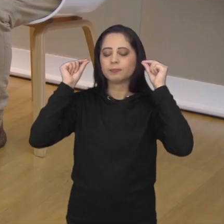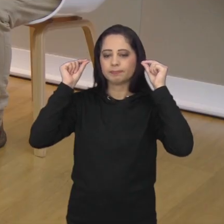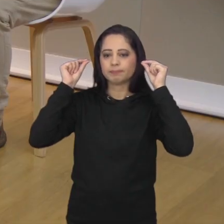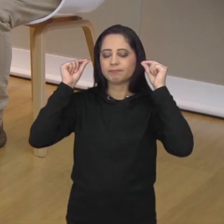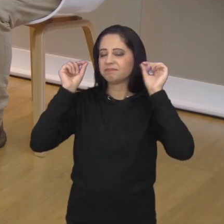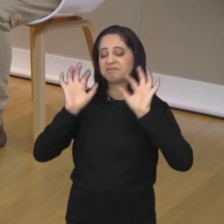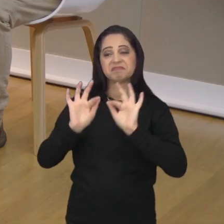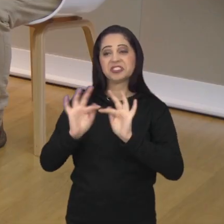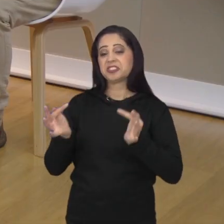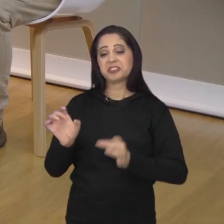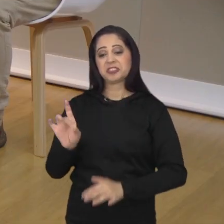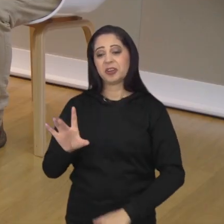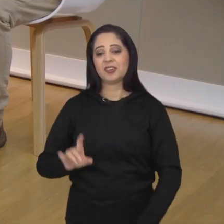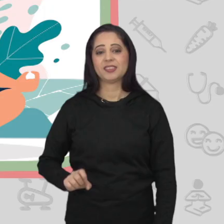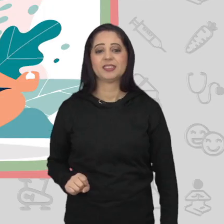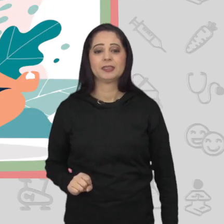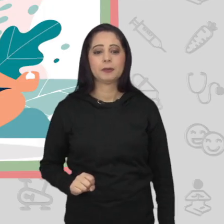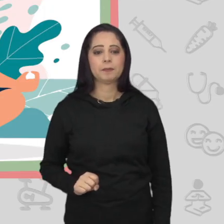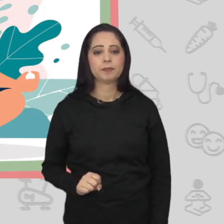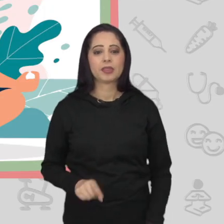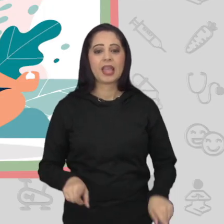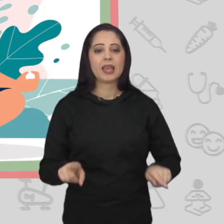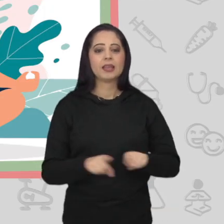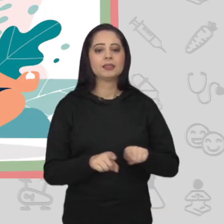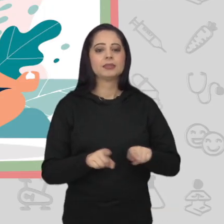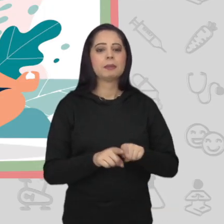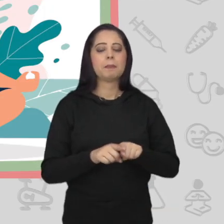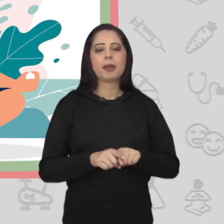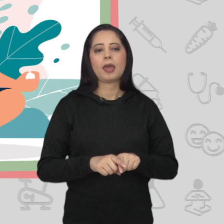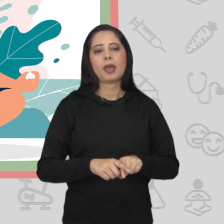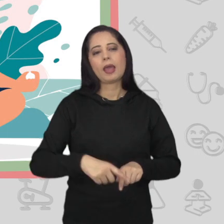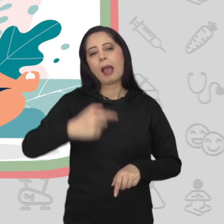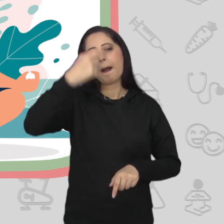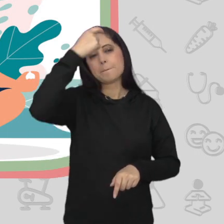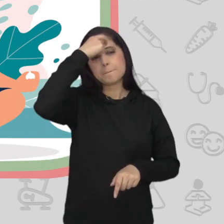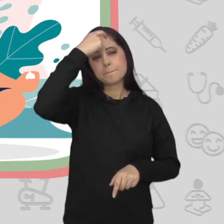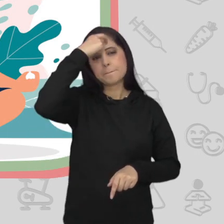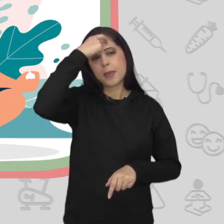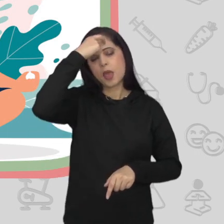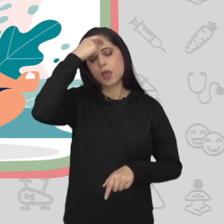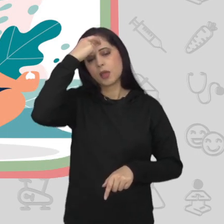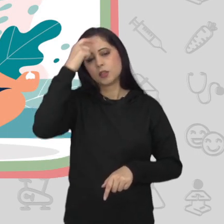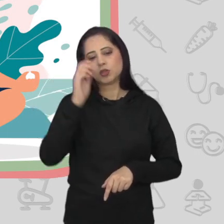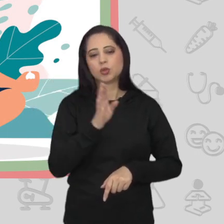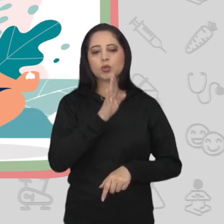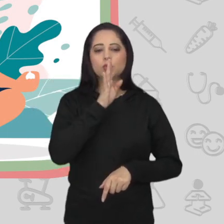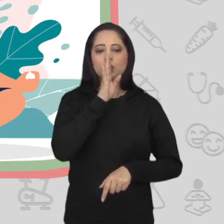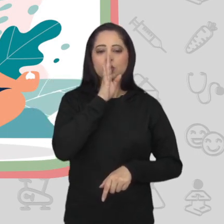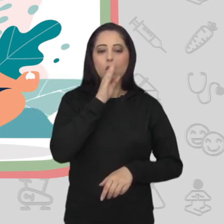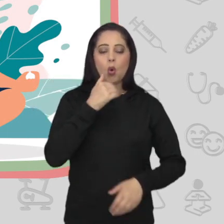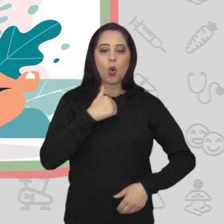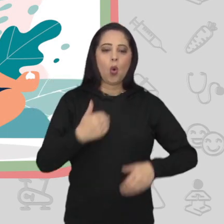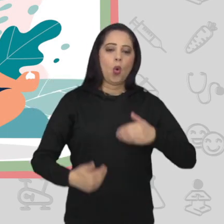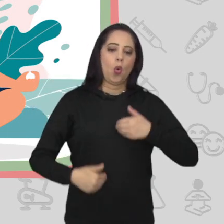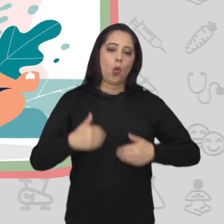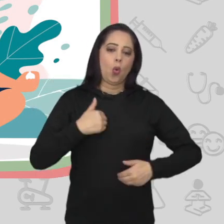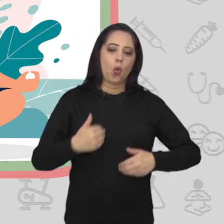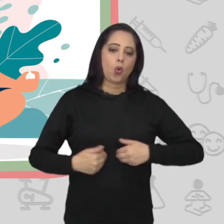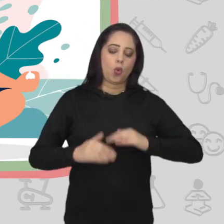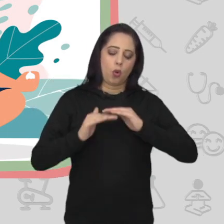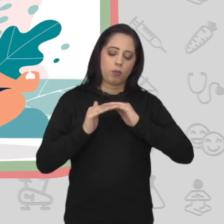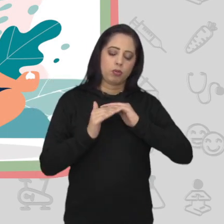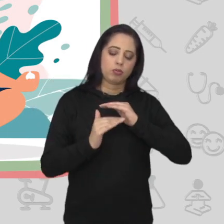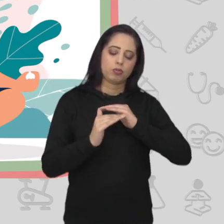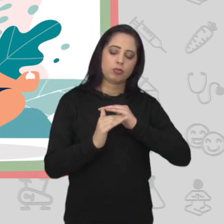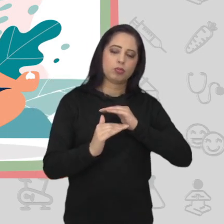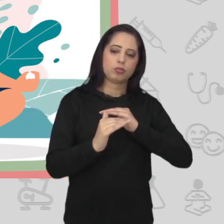É isso. Ótimo. Quietude física e mental, que nós já falamos aqui, estabilidade. Então, esse pilar está associado